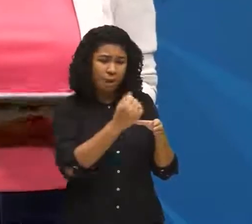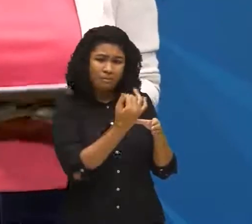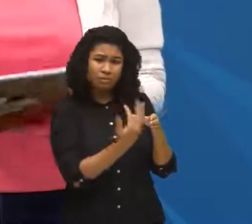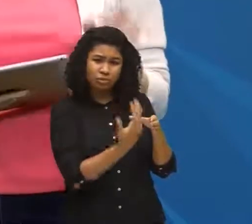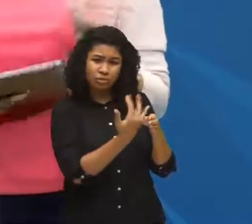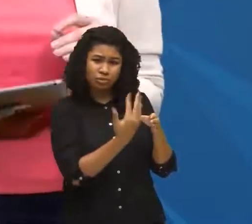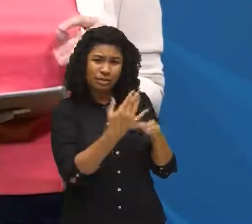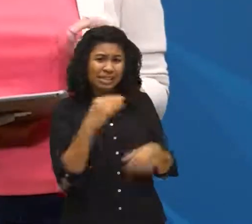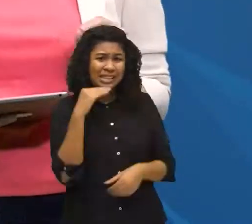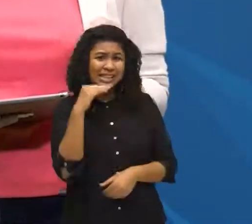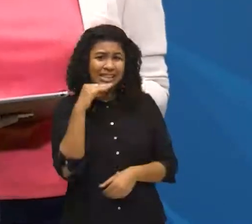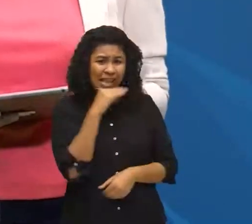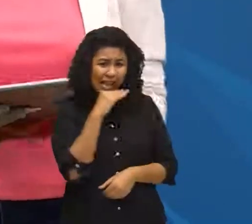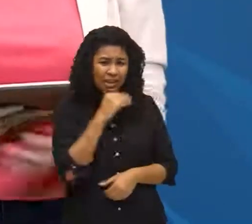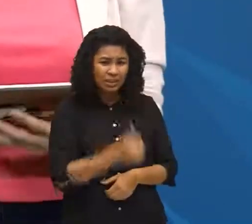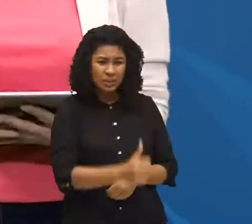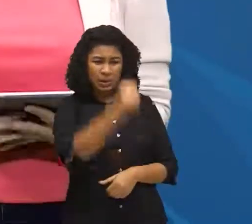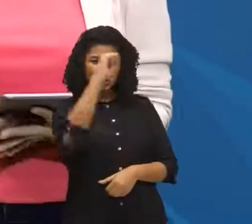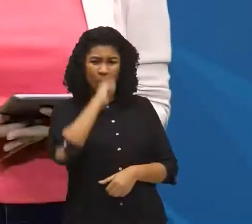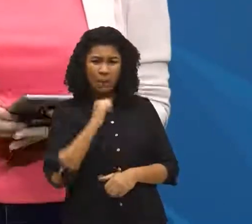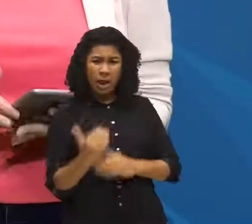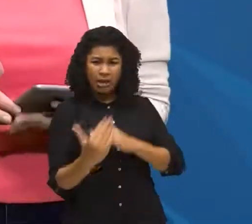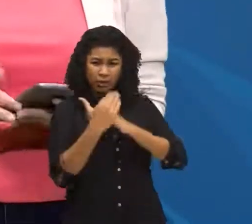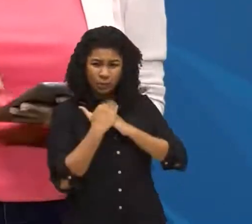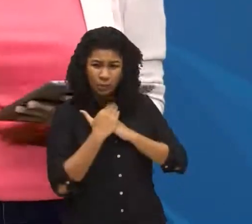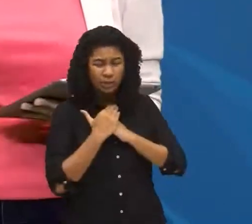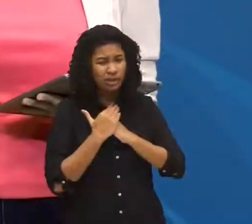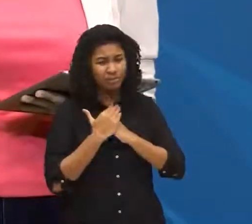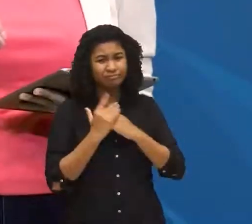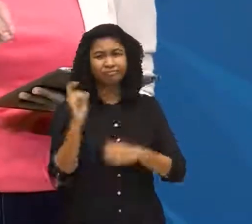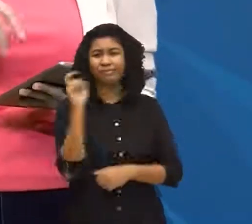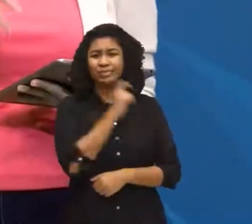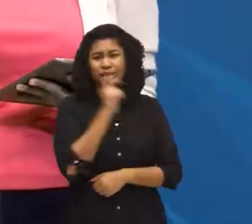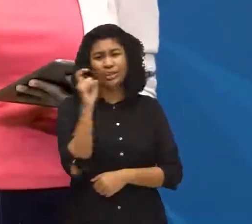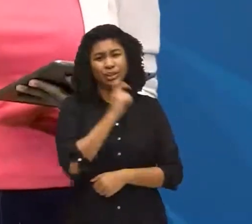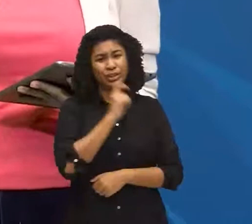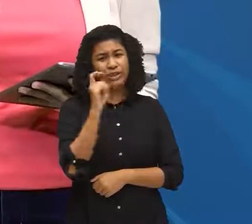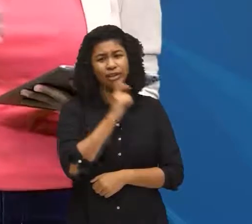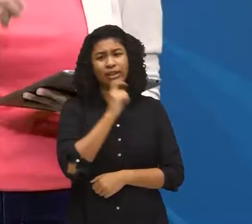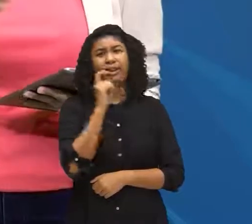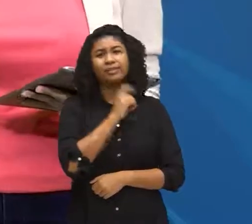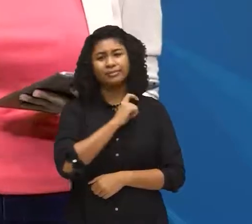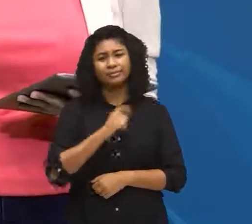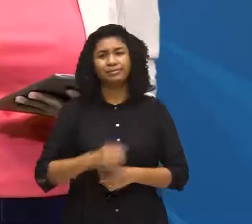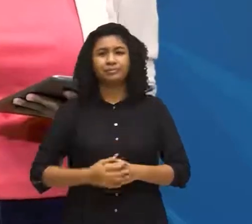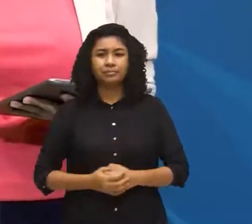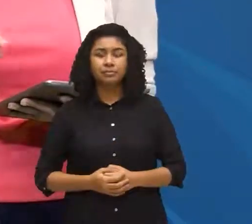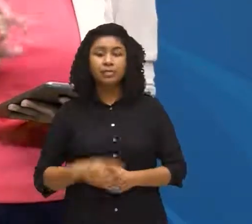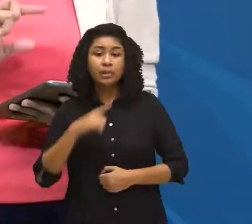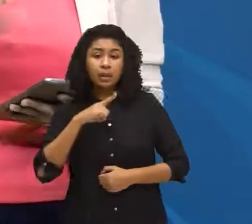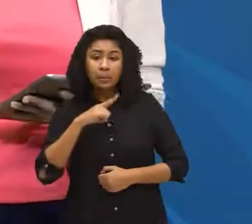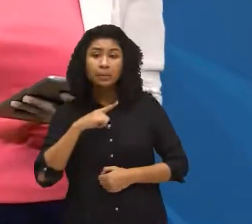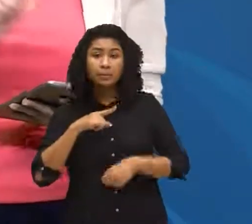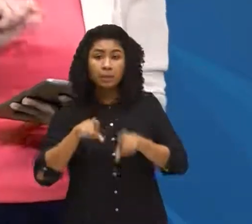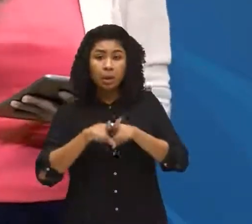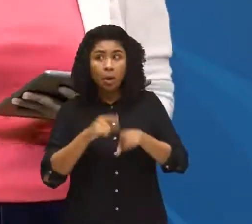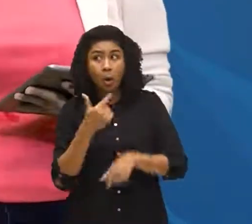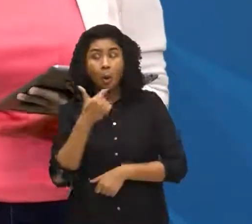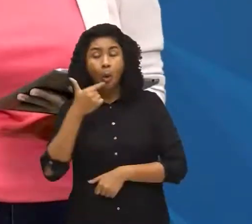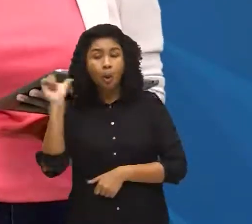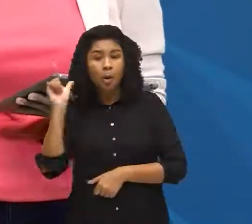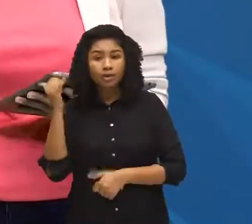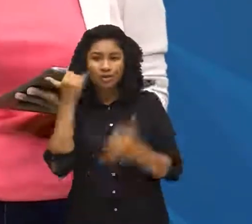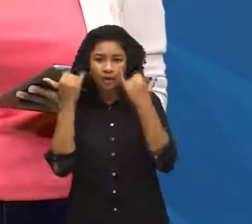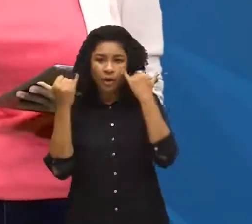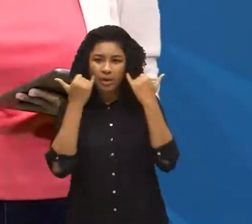acredite. E essa notícia às vezes também pode estar veiculada com água quente de coco, né? Água de coco. Então, se você viu de coco ou